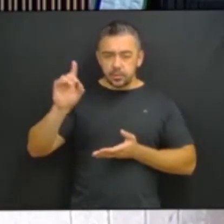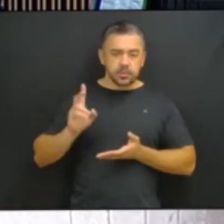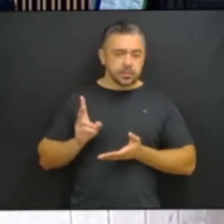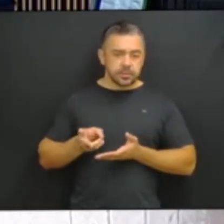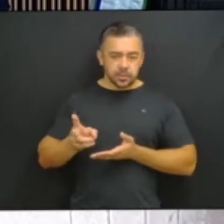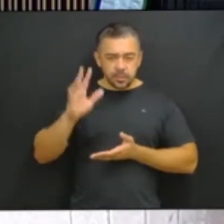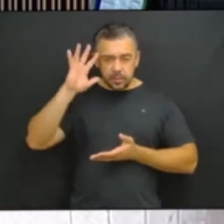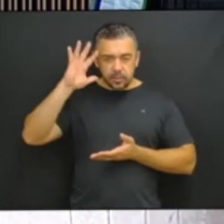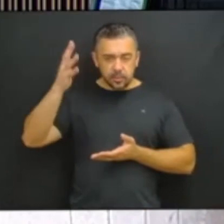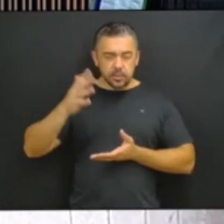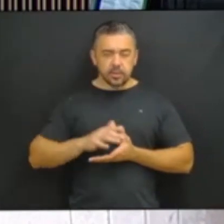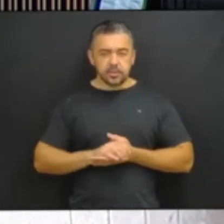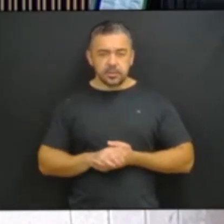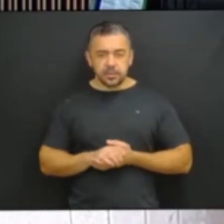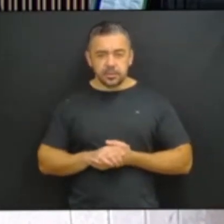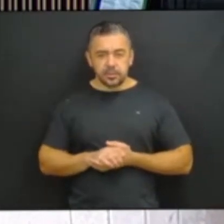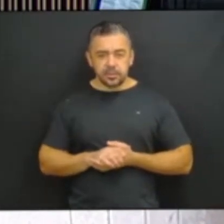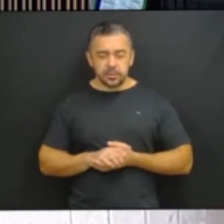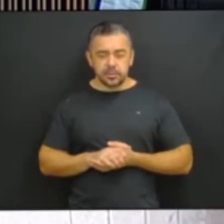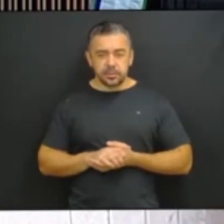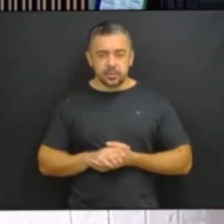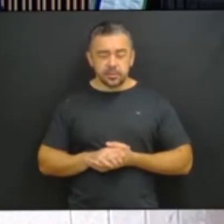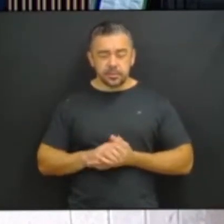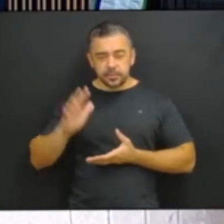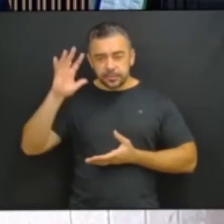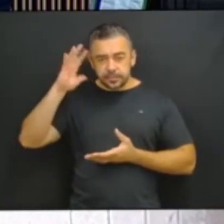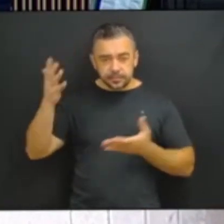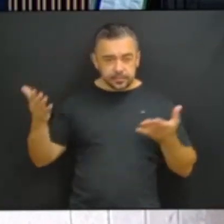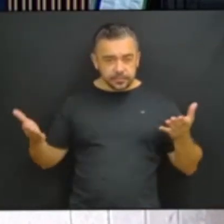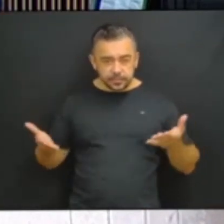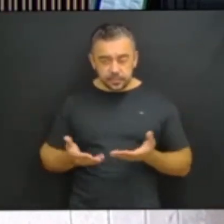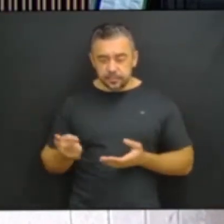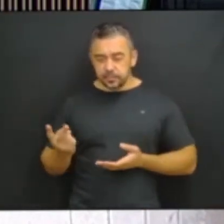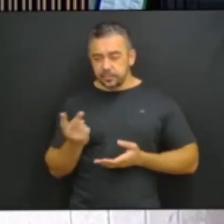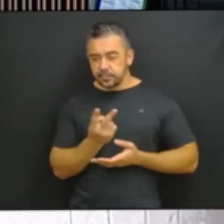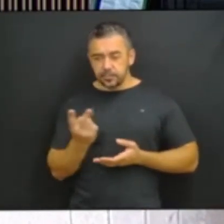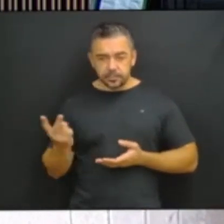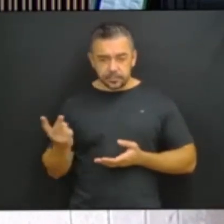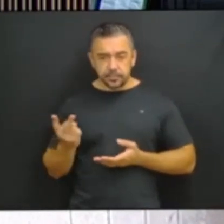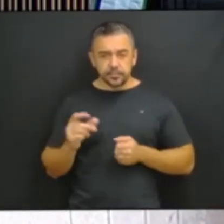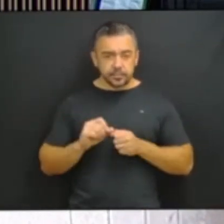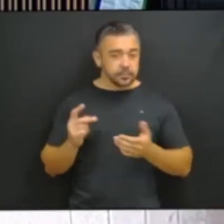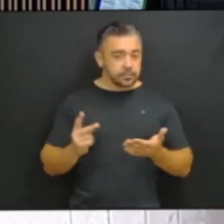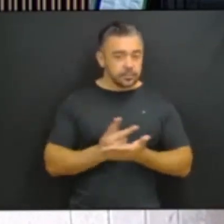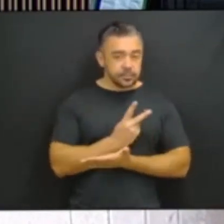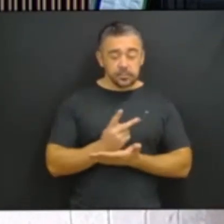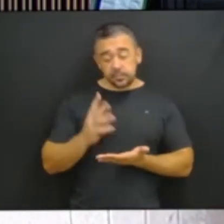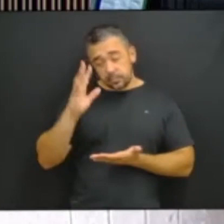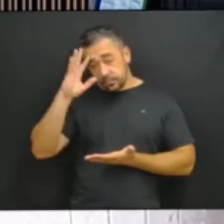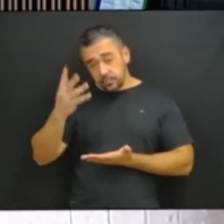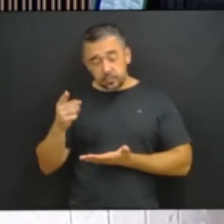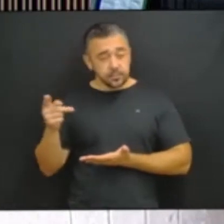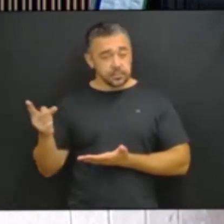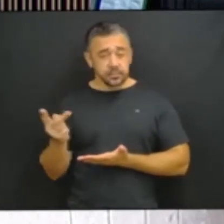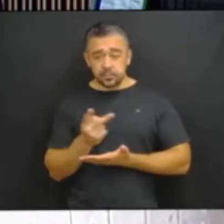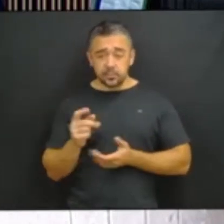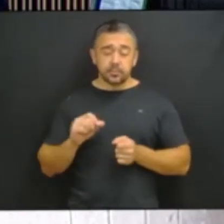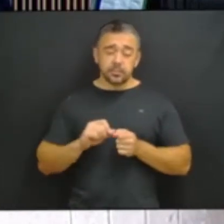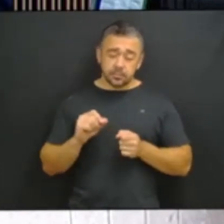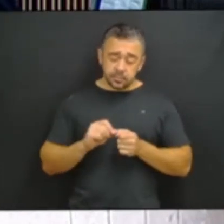acontece e o que tá acontecendo hoje com os dois Justiceiros é fruto do que plantaram